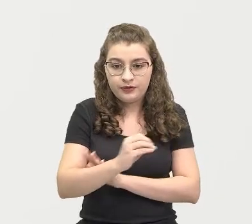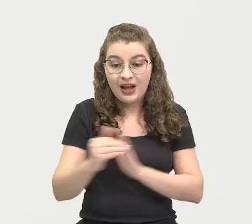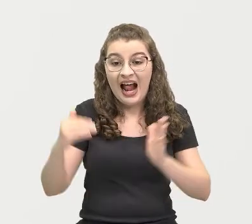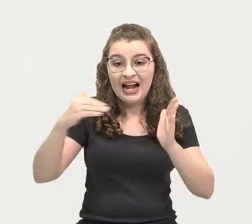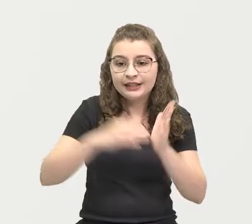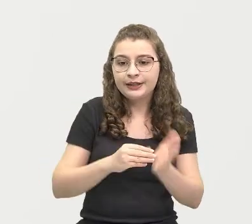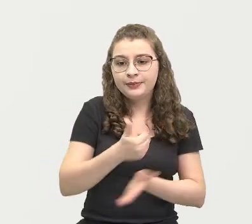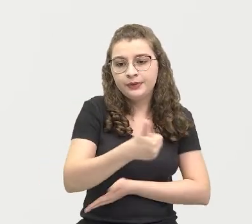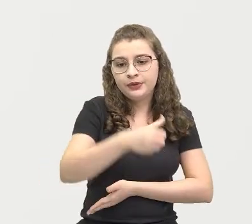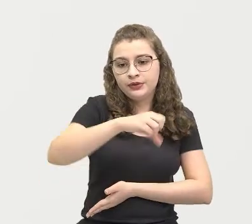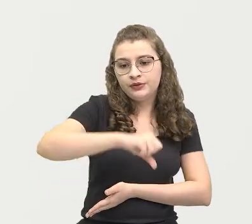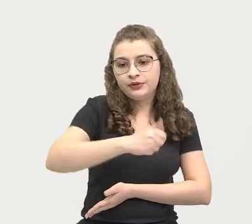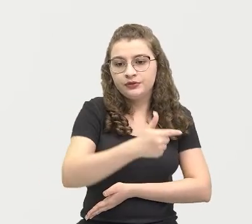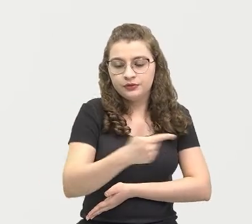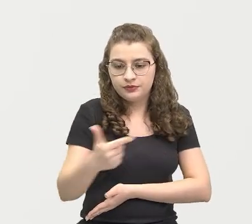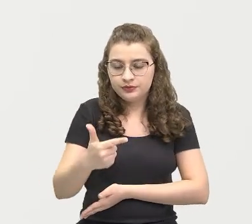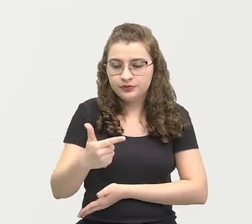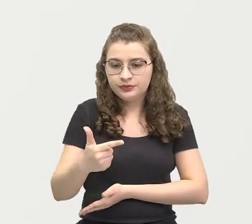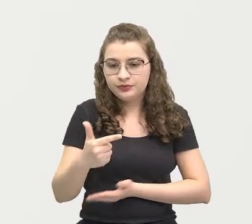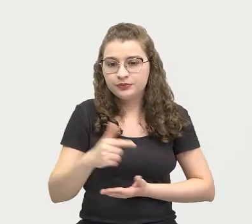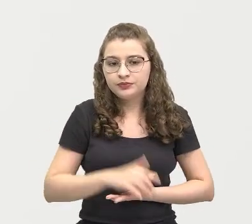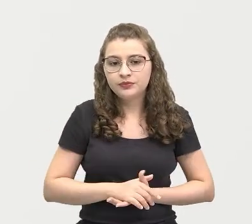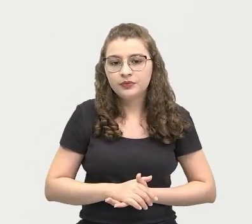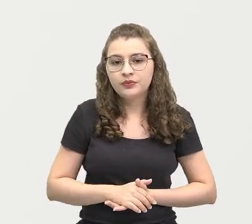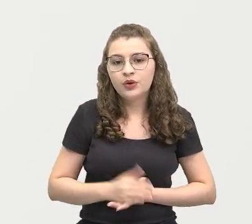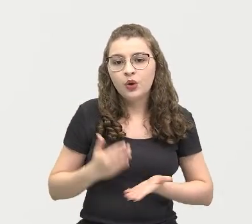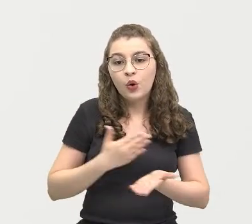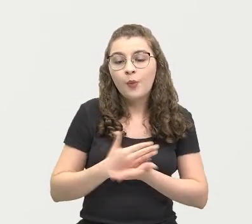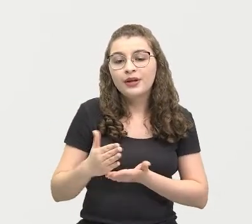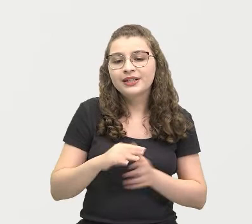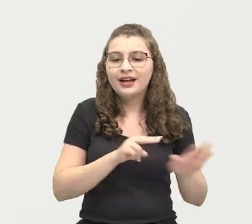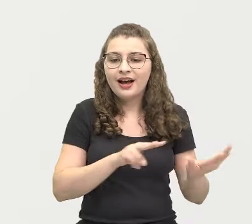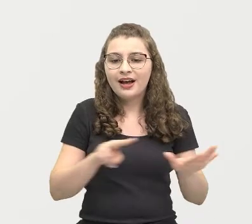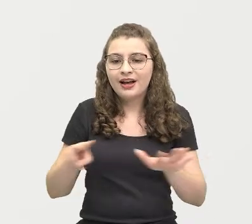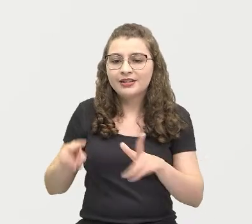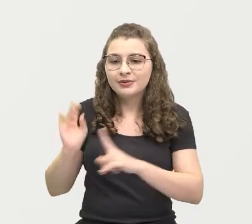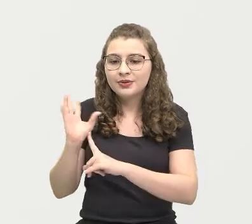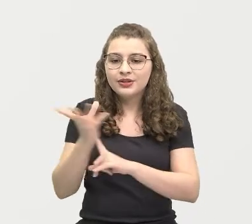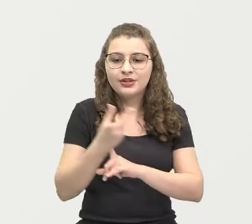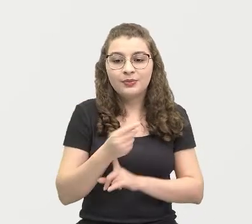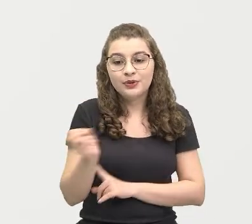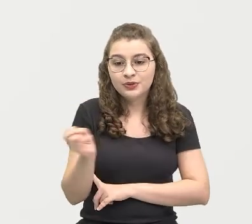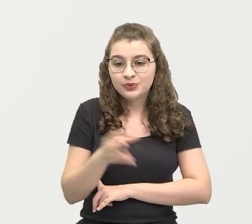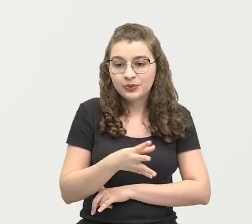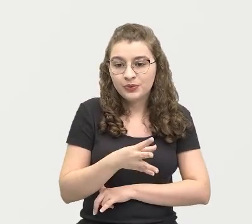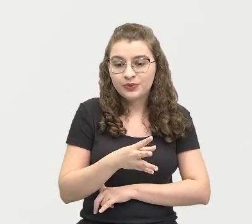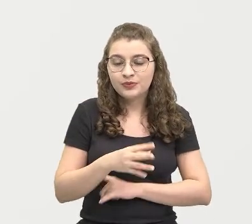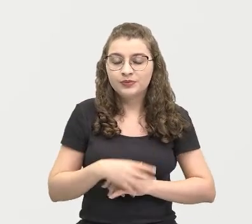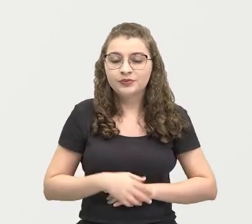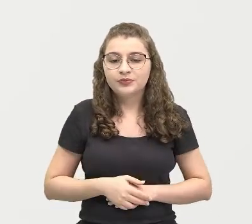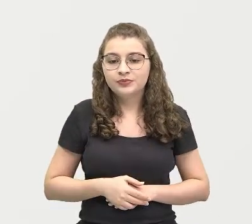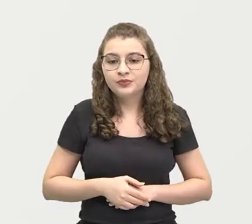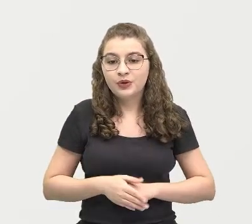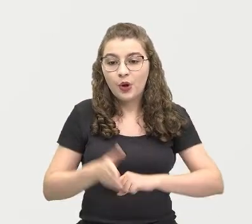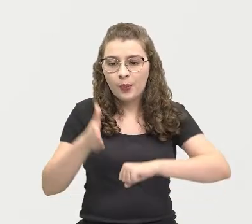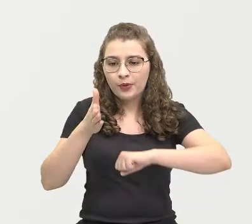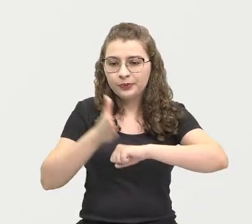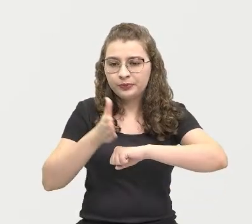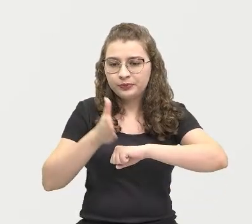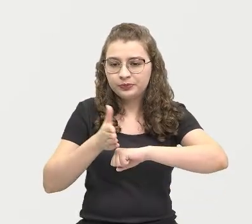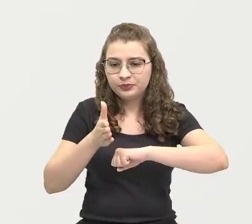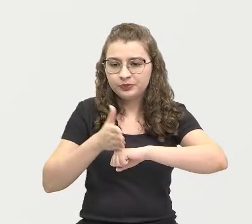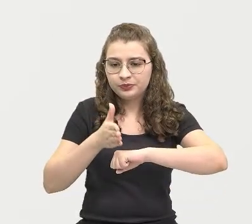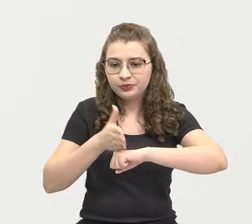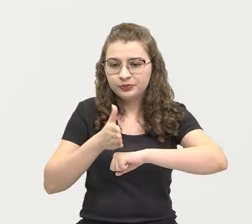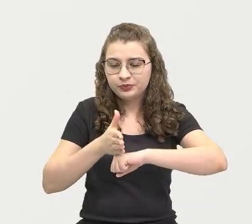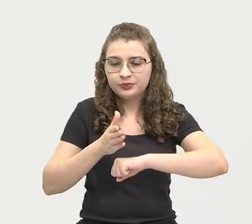até 1922, quando ocorre a Semana da Arte Moderna, que é o início ali do modernismo, é o marco